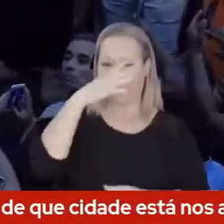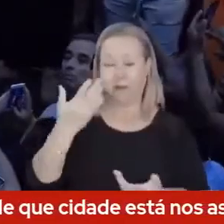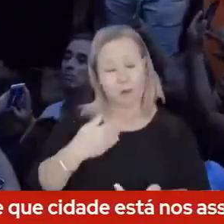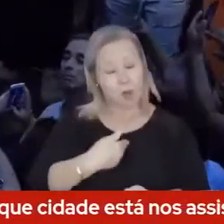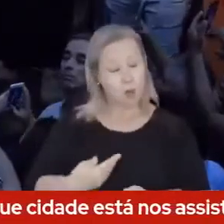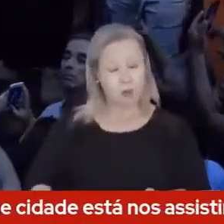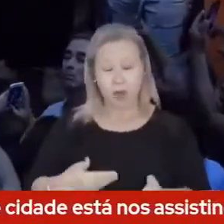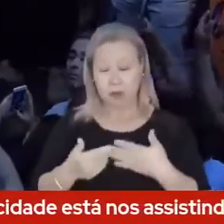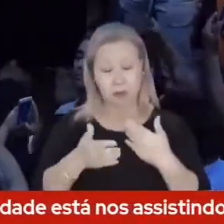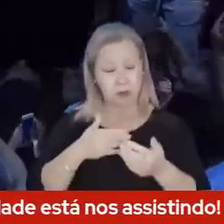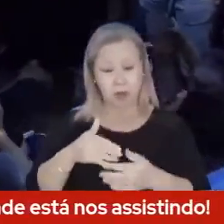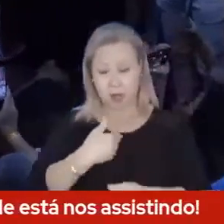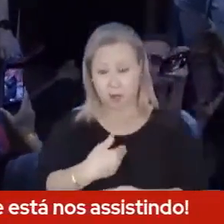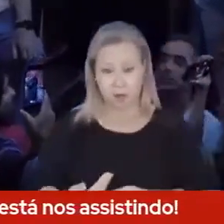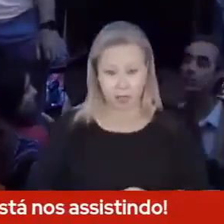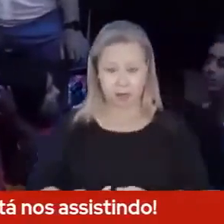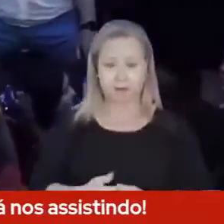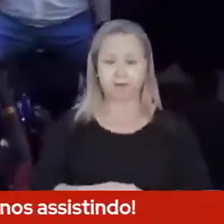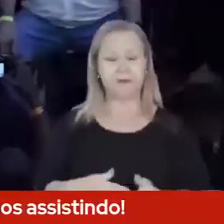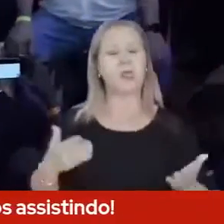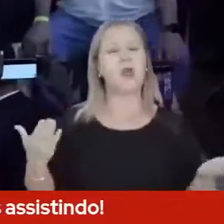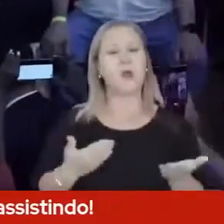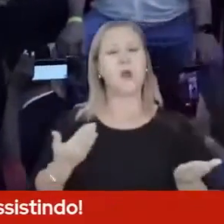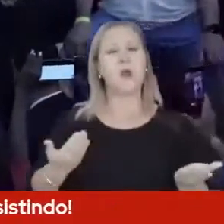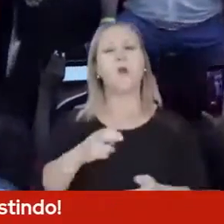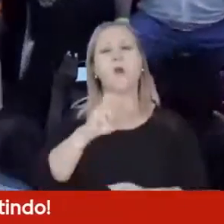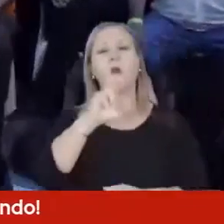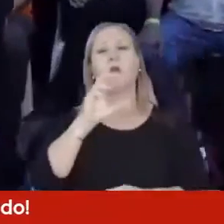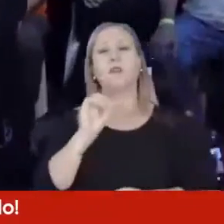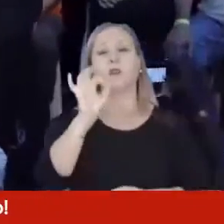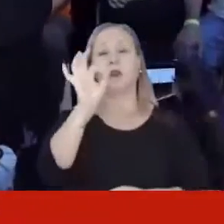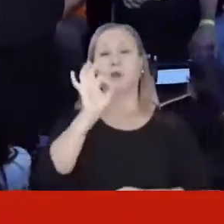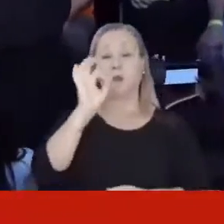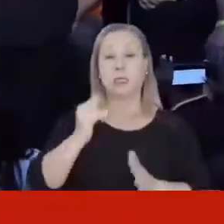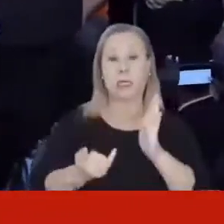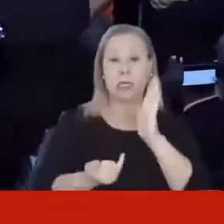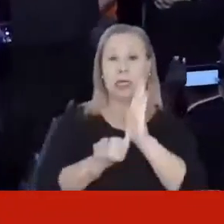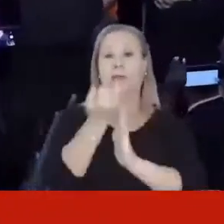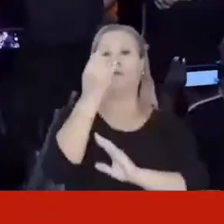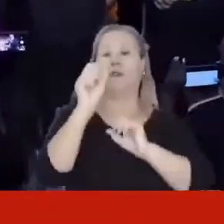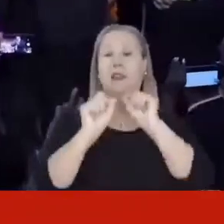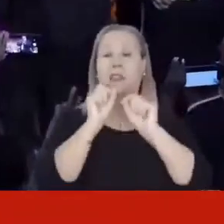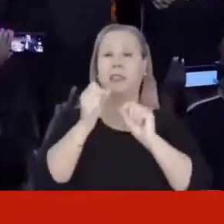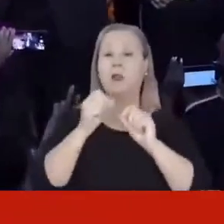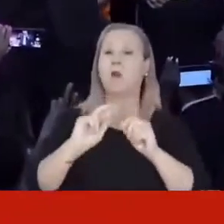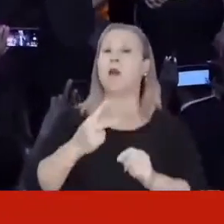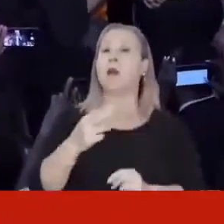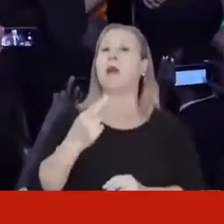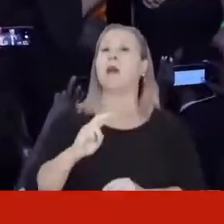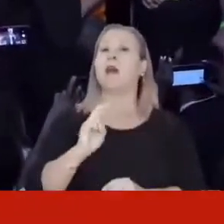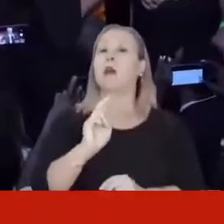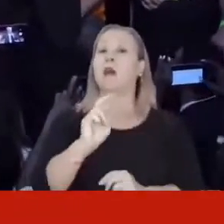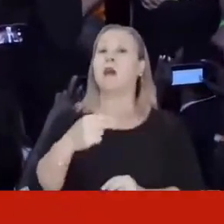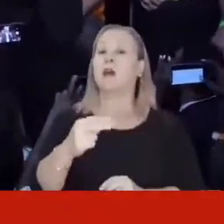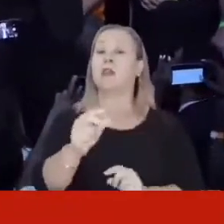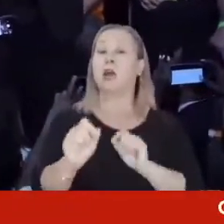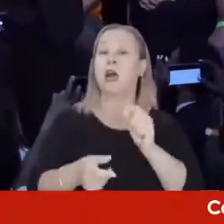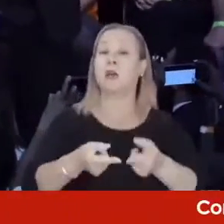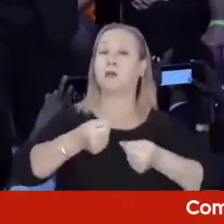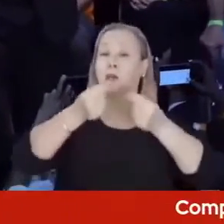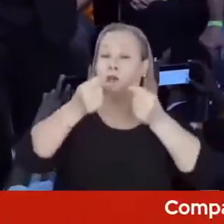Medeiros, hoje 50% da inflação é resultado dos preços controlados pelo